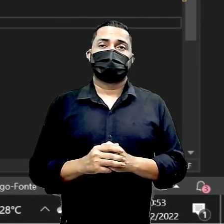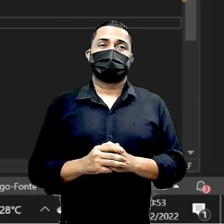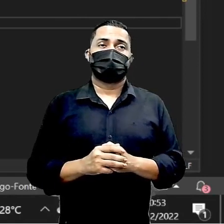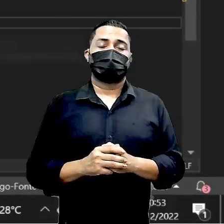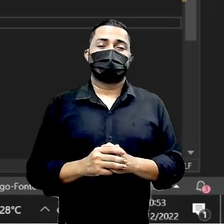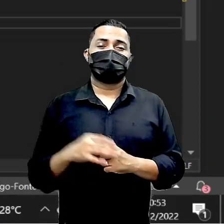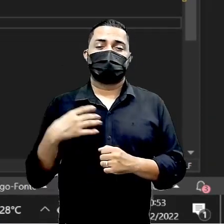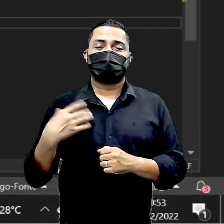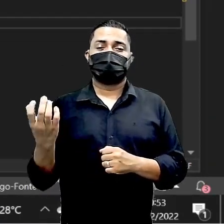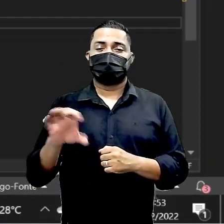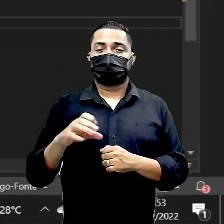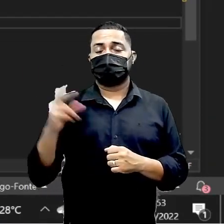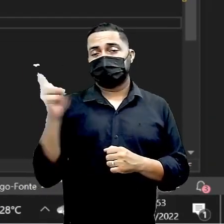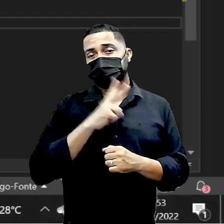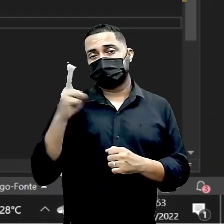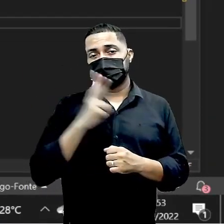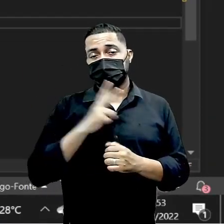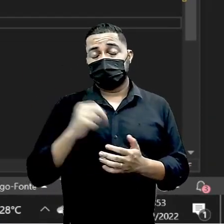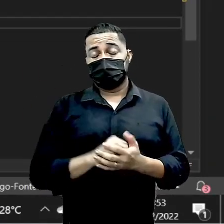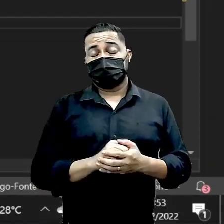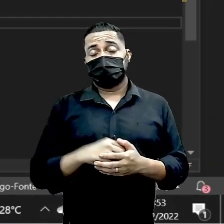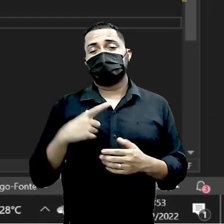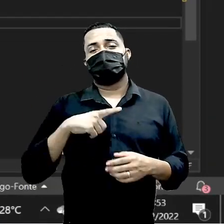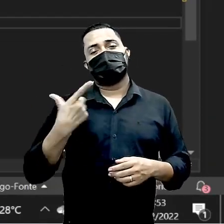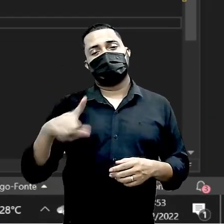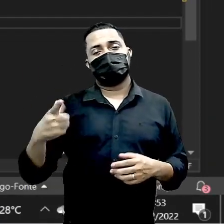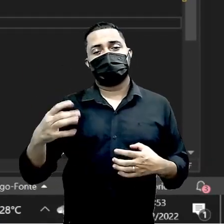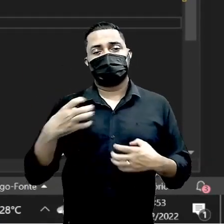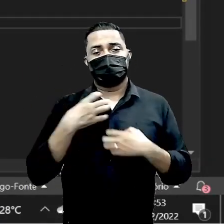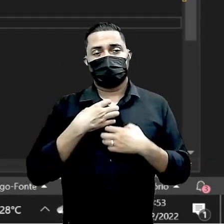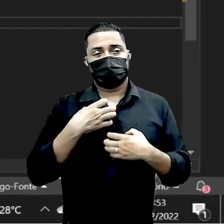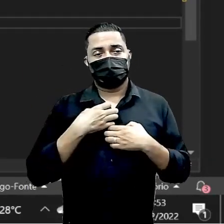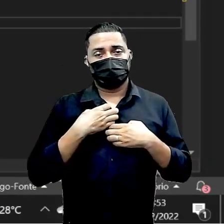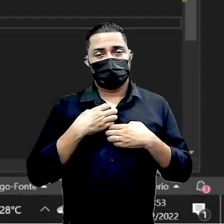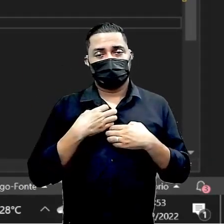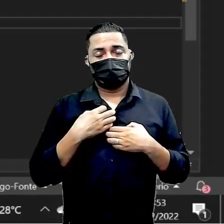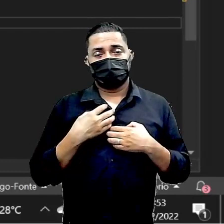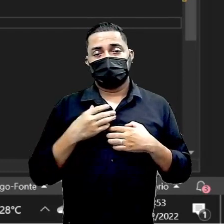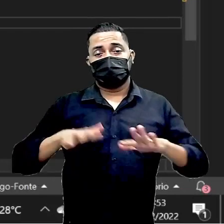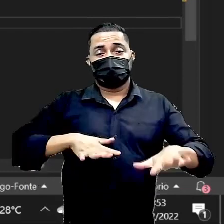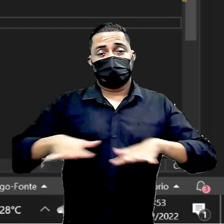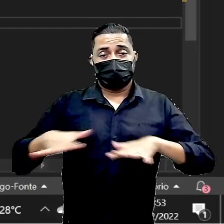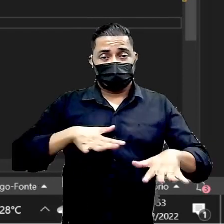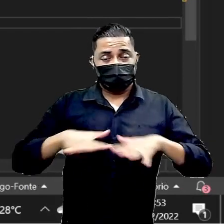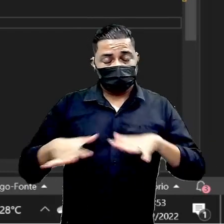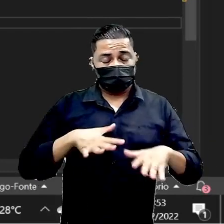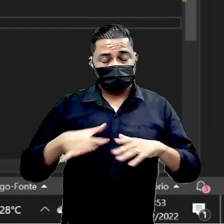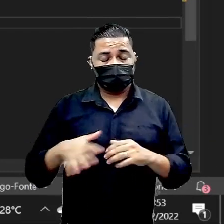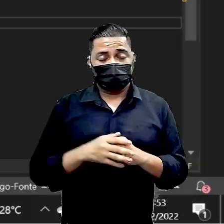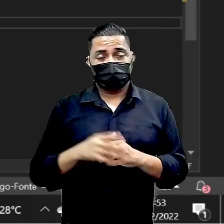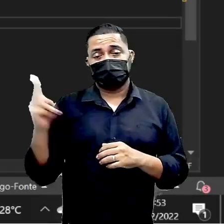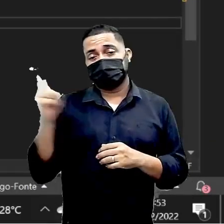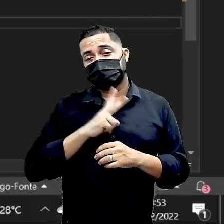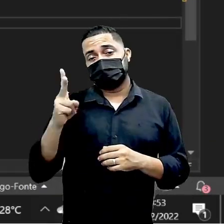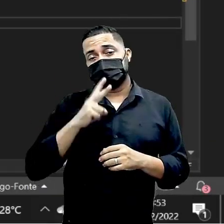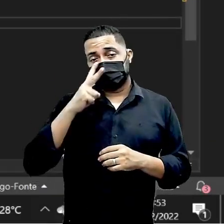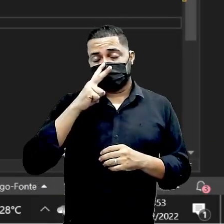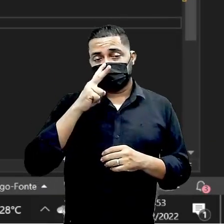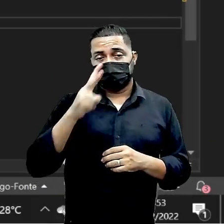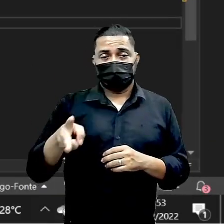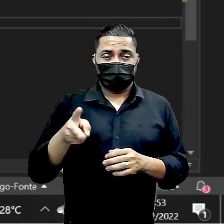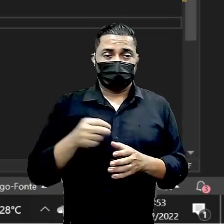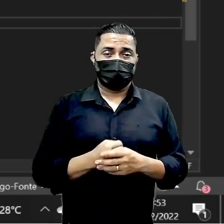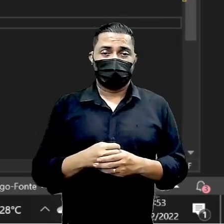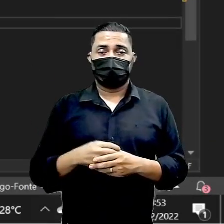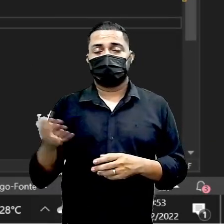Vou aplicar uma velocidade. Existem outras formas de você aplicar movimento pela Unity. Você pode aplicar, em vez de uma velocidade, uma força. Uma força